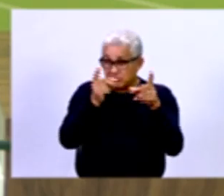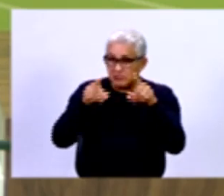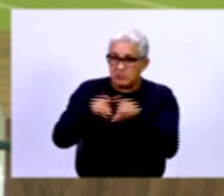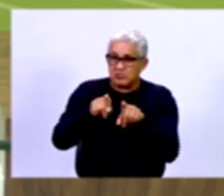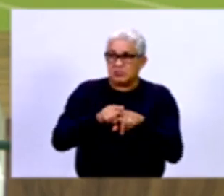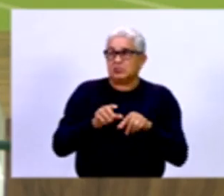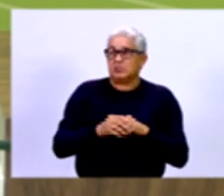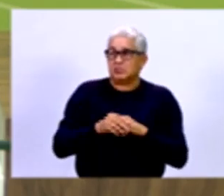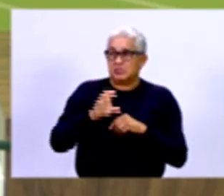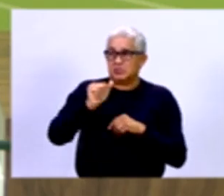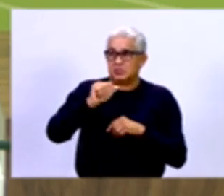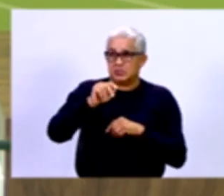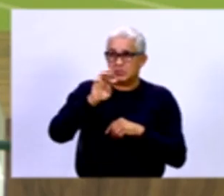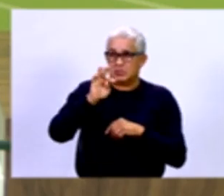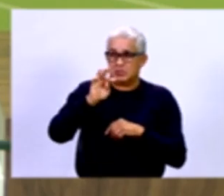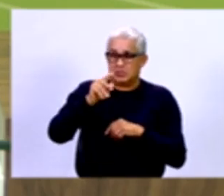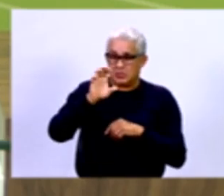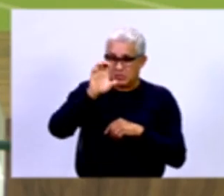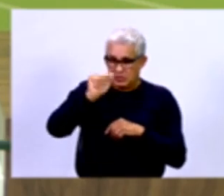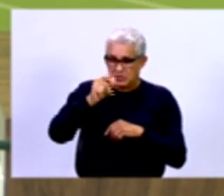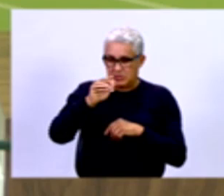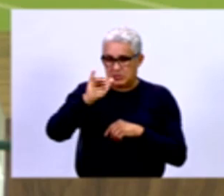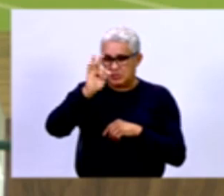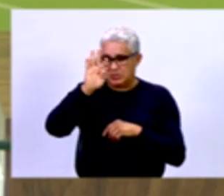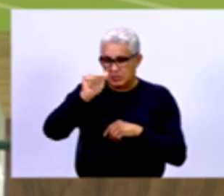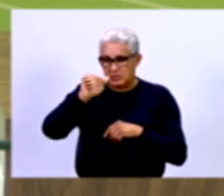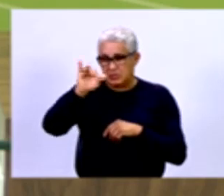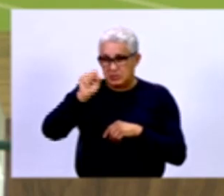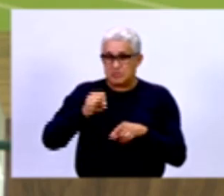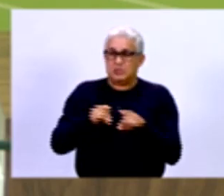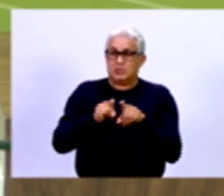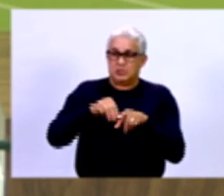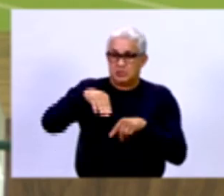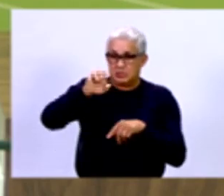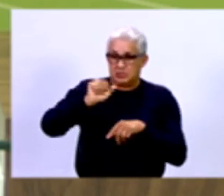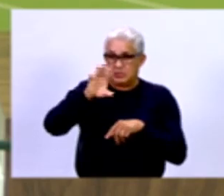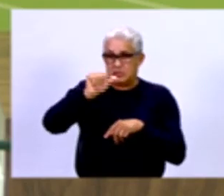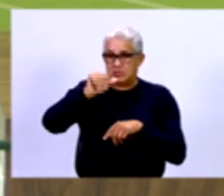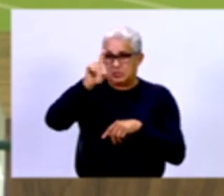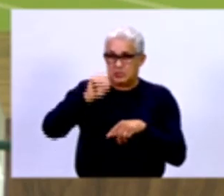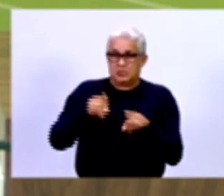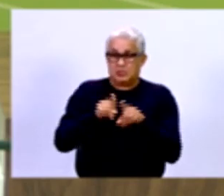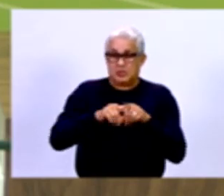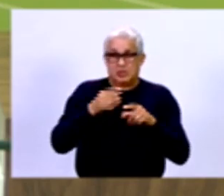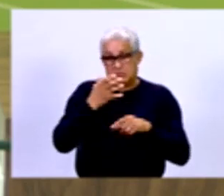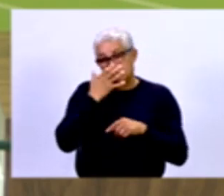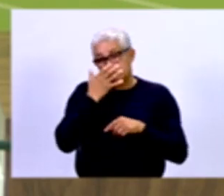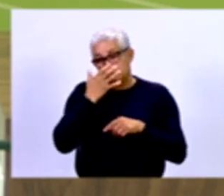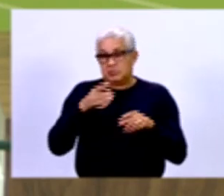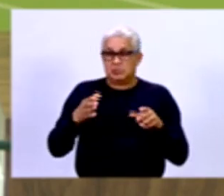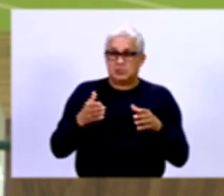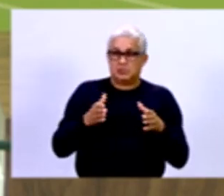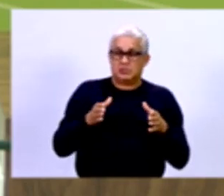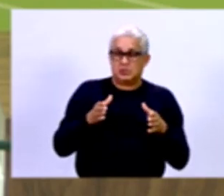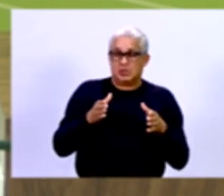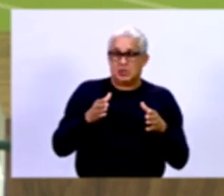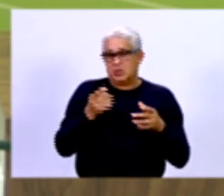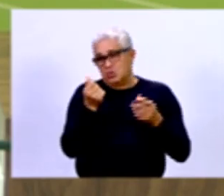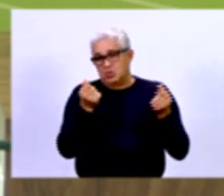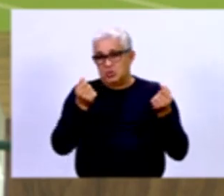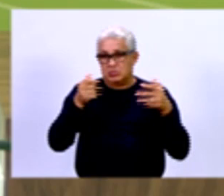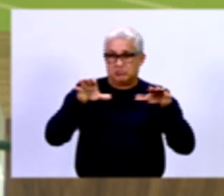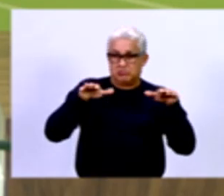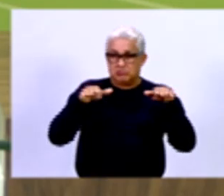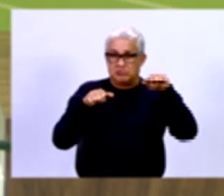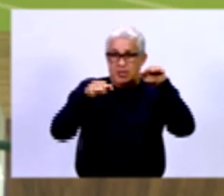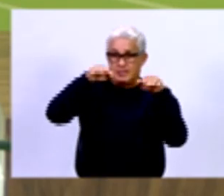às vezes é mais ágil, flutua mais rápido e é o que a gente está assistindo acontecer no nosso horizonte. À medida que a nossa economia vai estabilizando, a